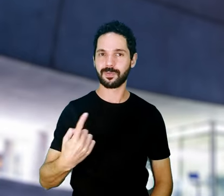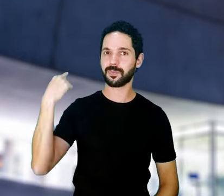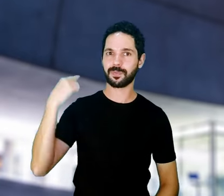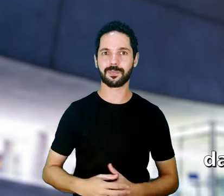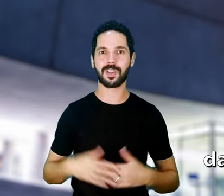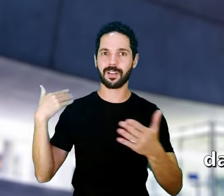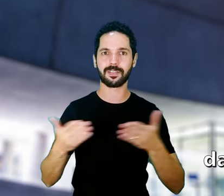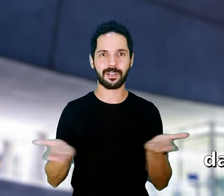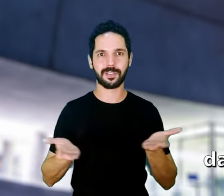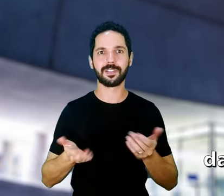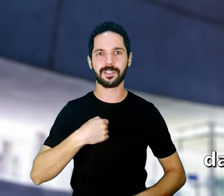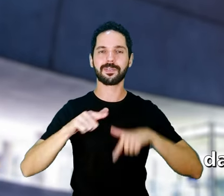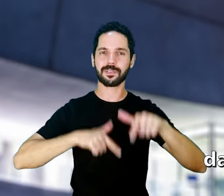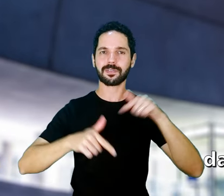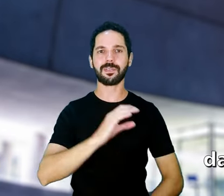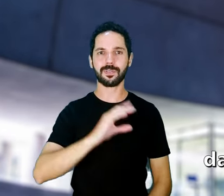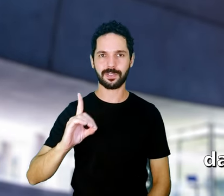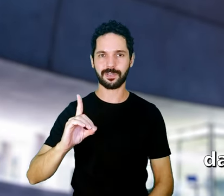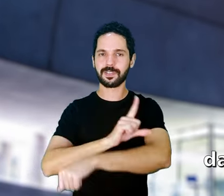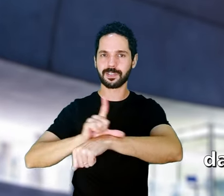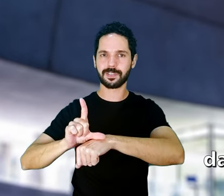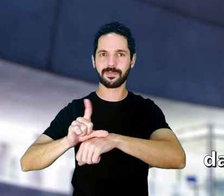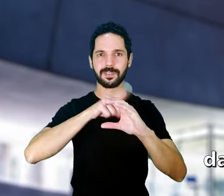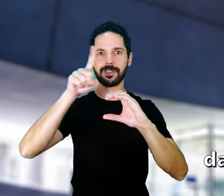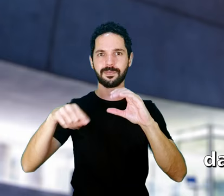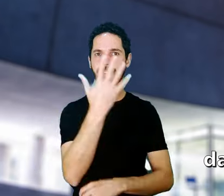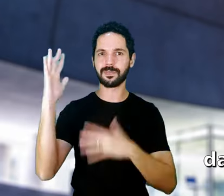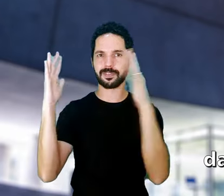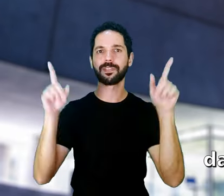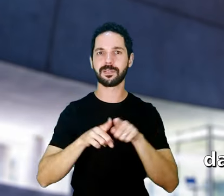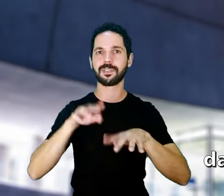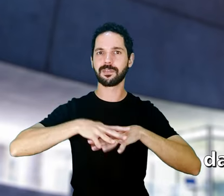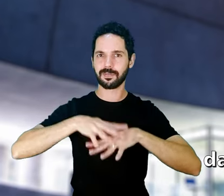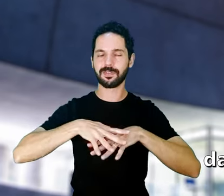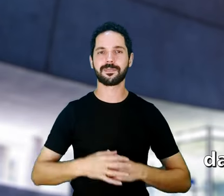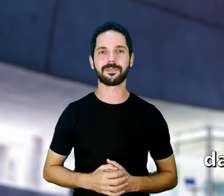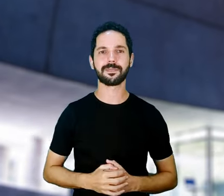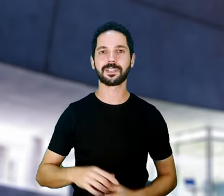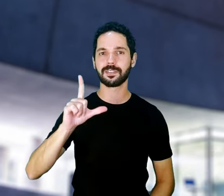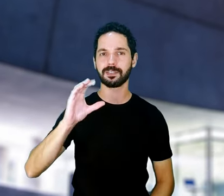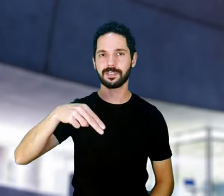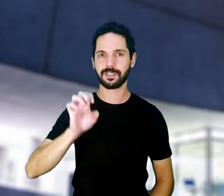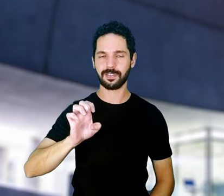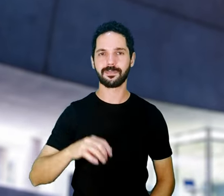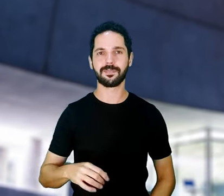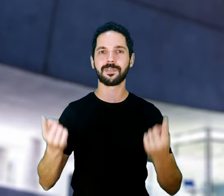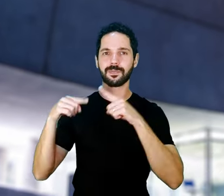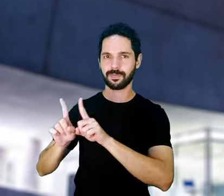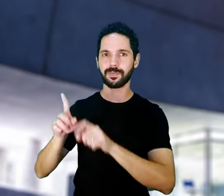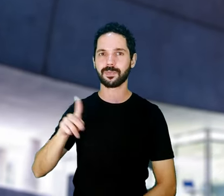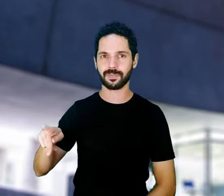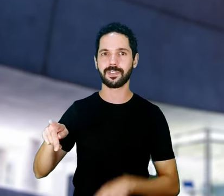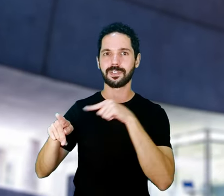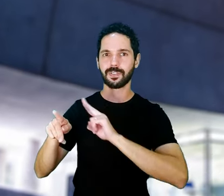2014. Atualmente, estou na coordenação da Licenciatura em Ciências Naturais e Exatas, a LCNE,